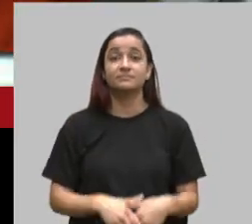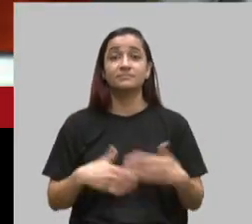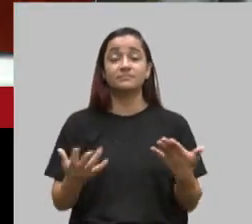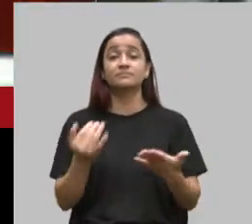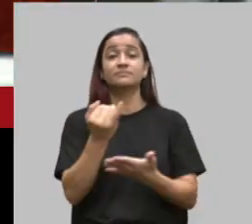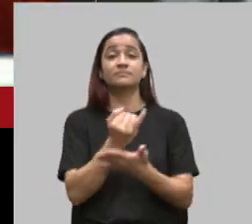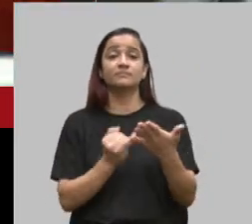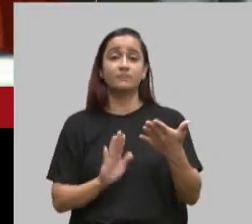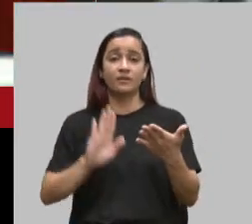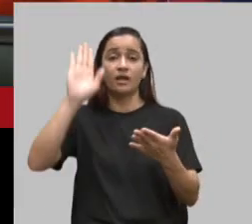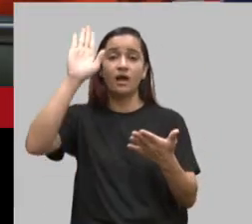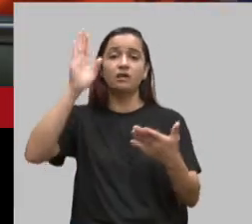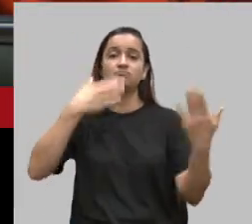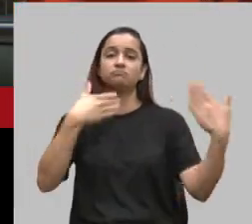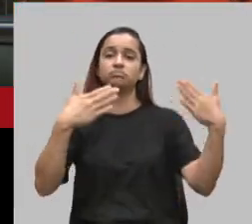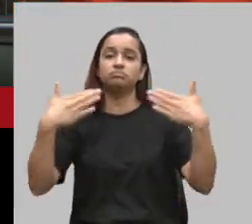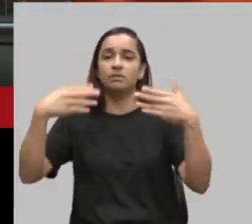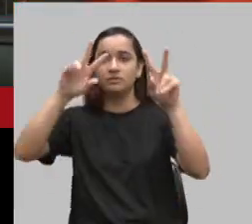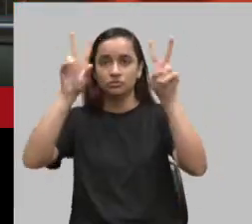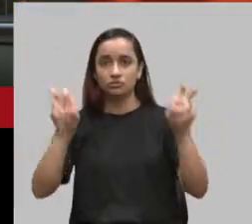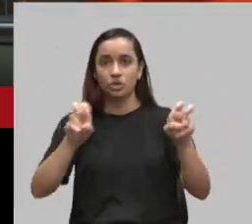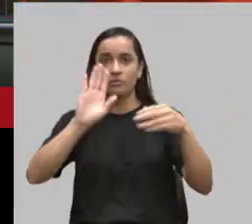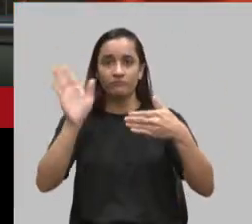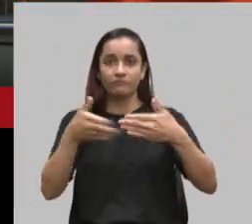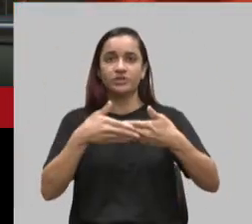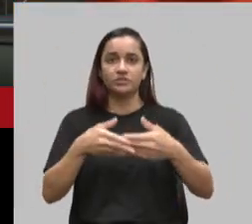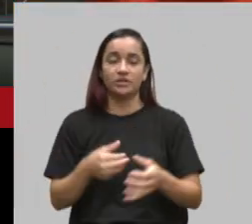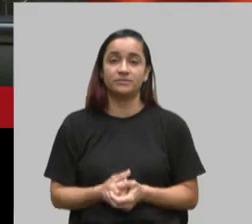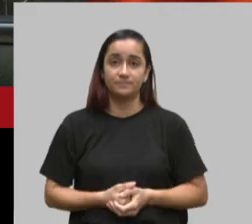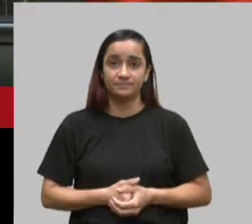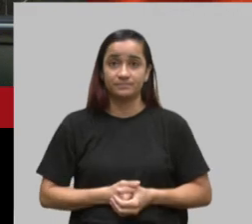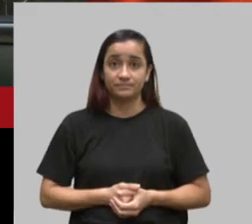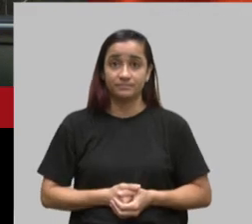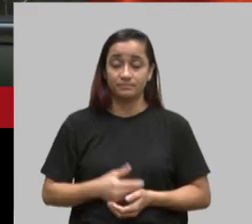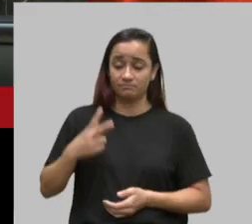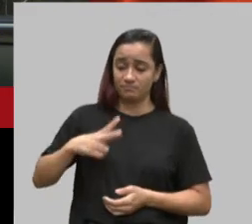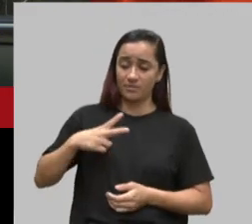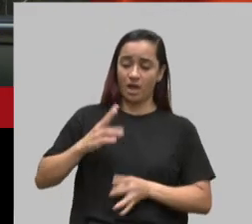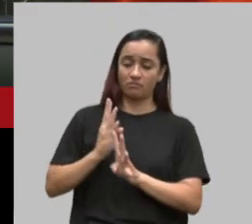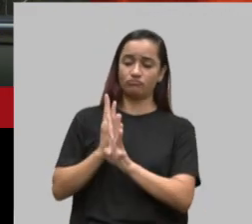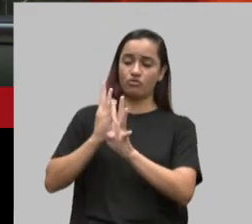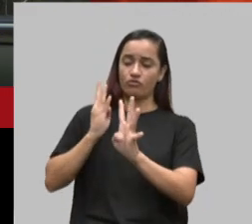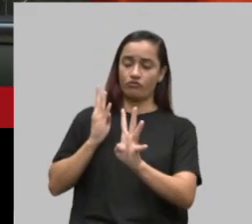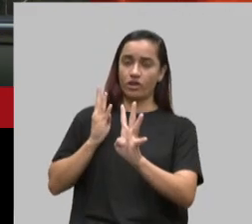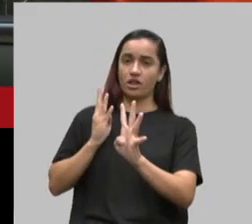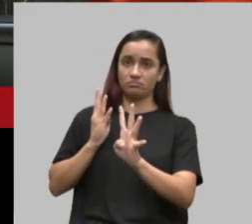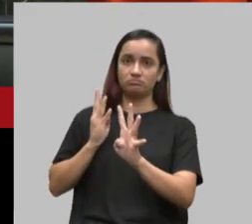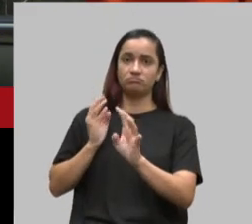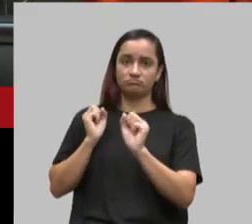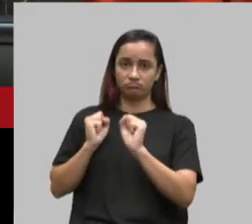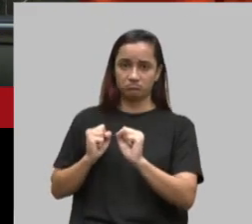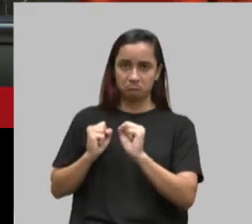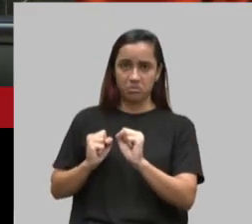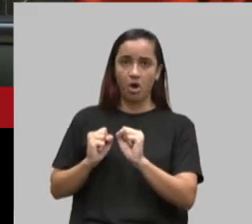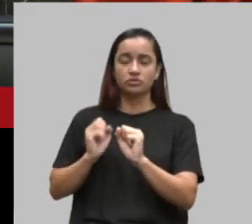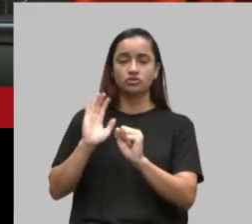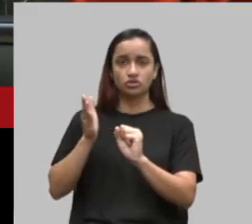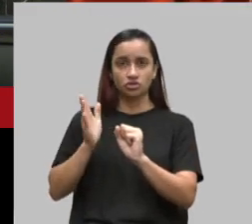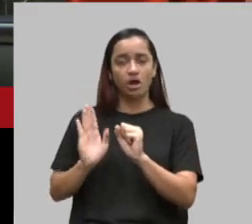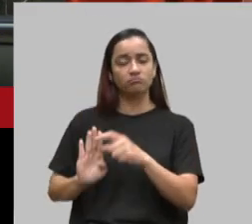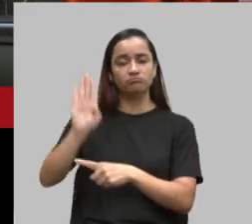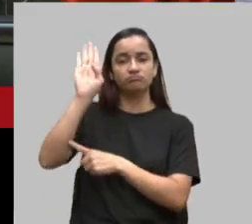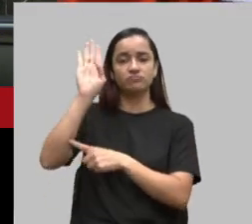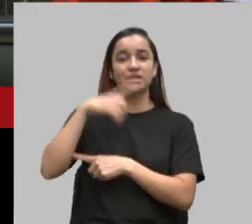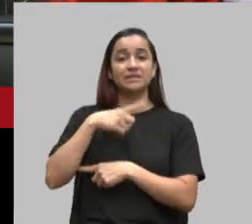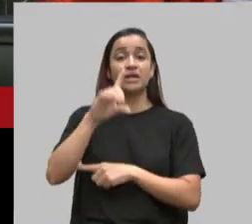para debater essa proposta estão encerradas aqueles que se encontram de pé próximo aos microfones estão inscritos e terão direito de